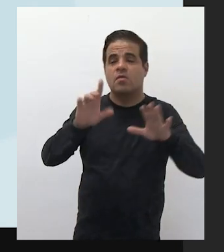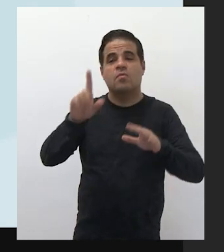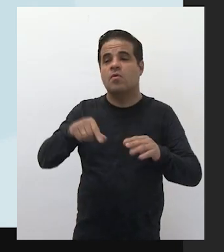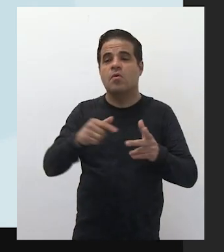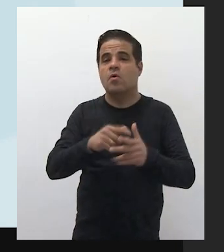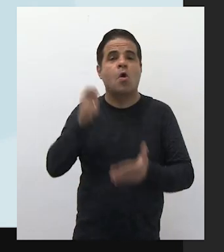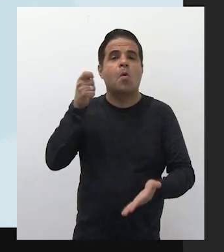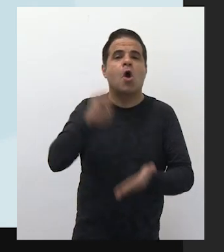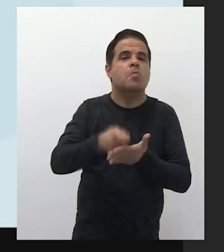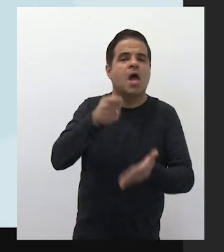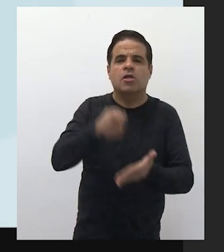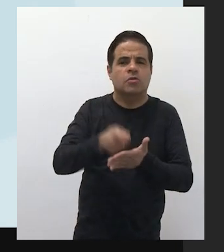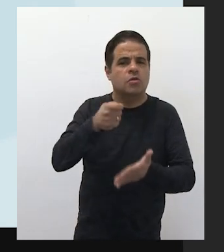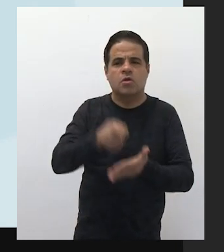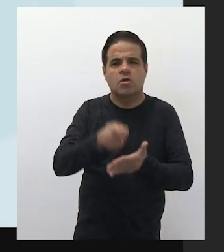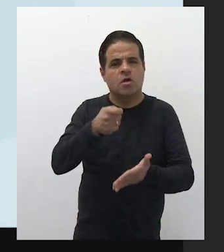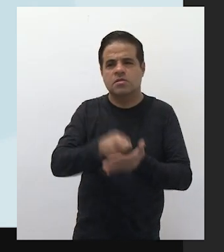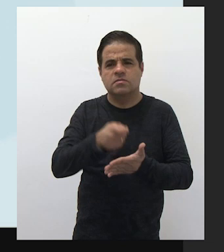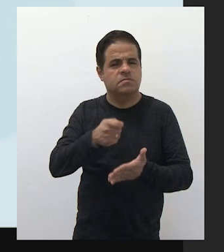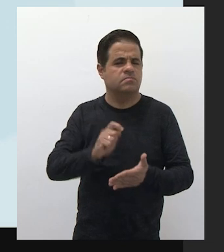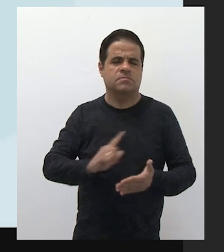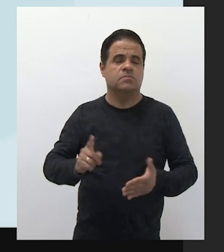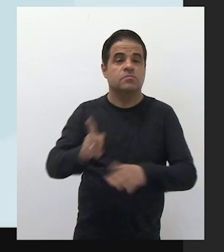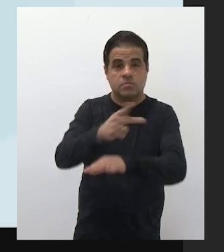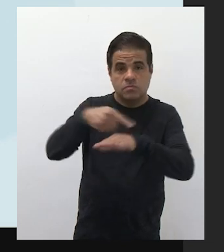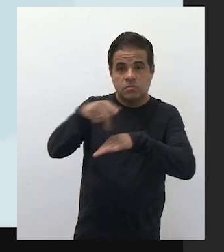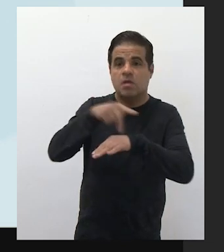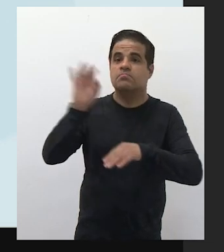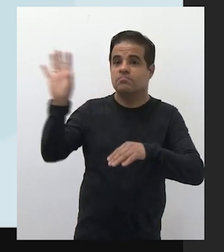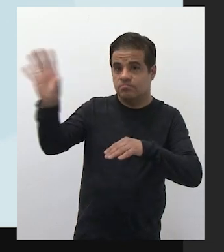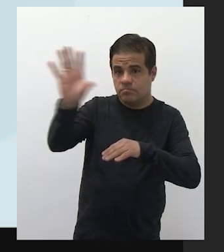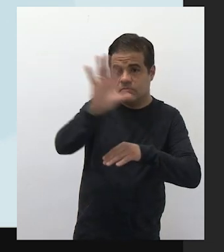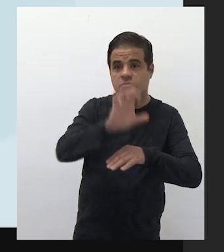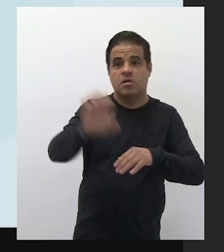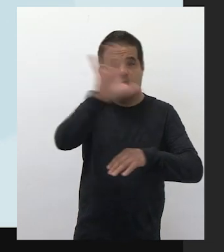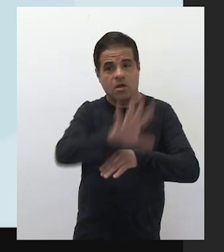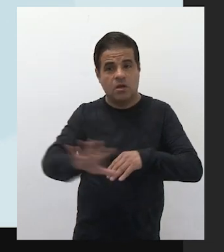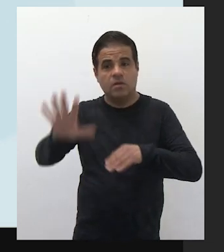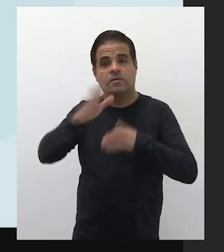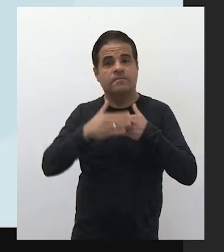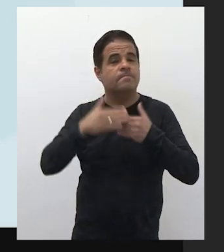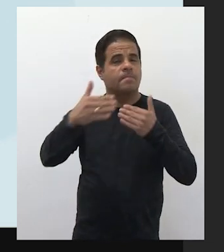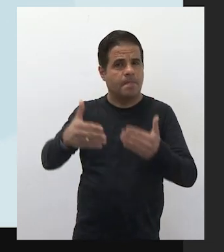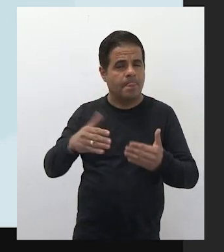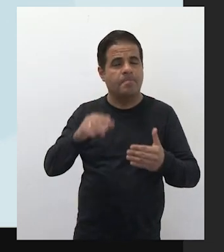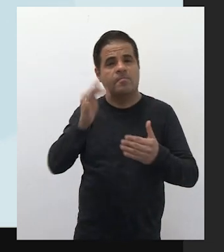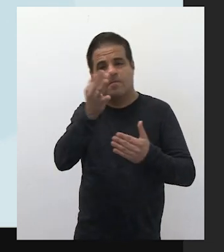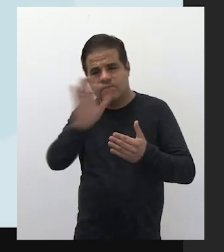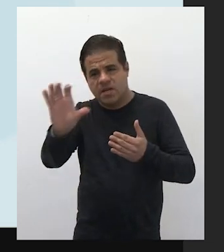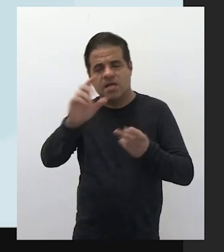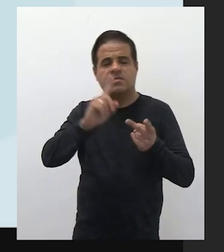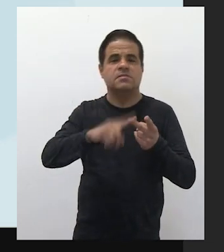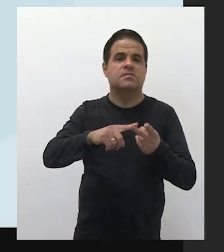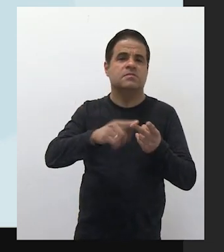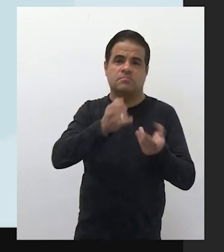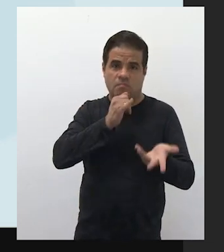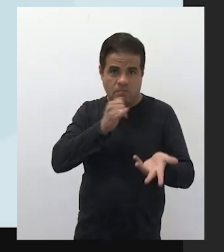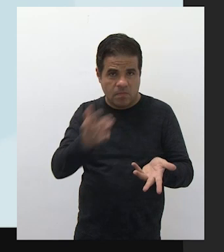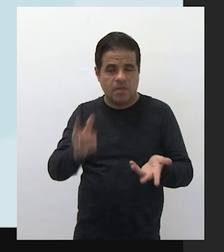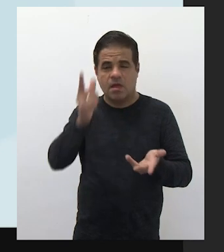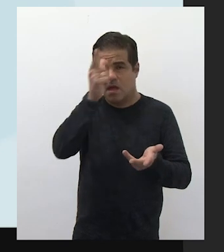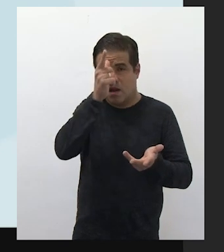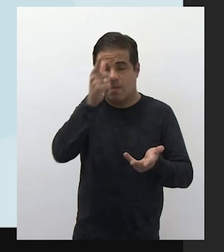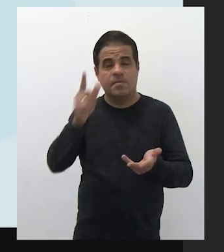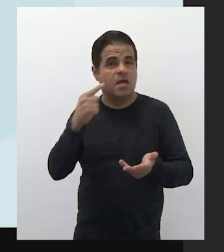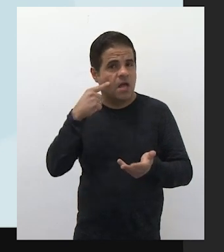é uma obrigatoriedade. Os países da Europa, se a gente pega a França, por exemplo, a